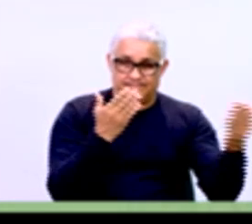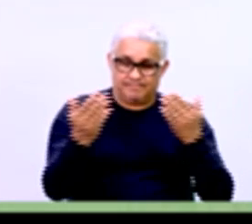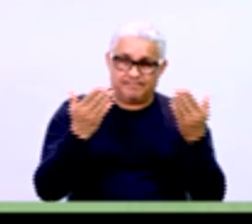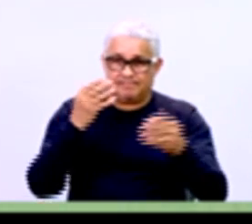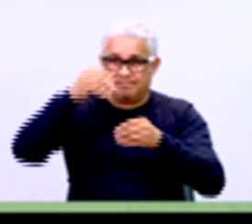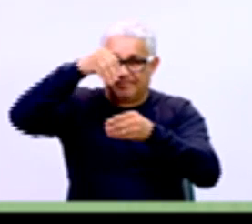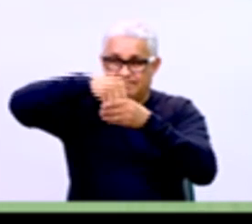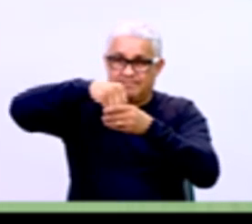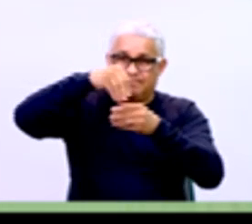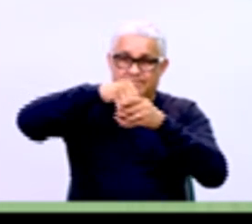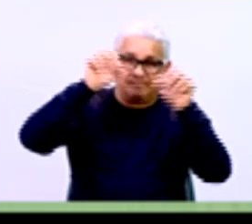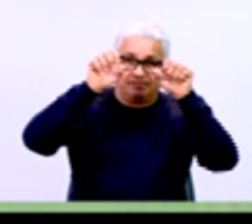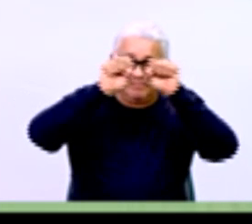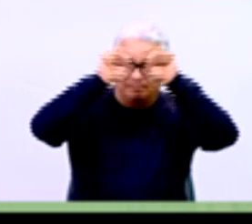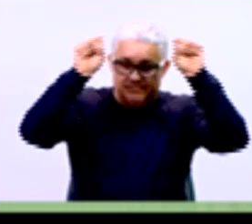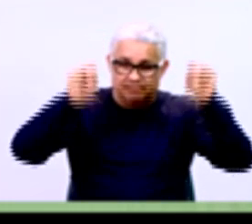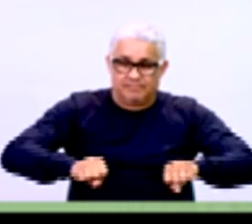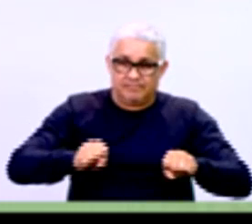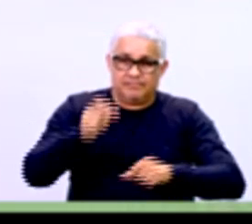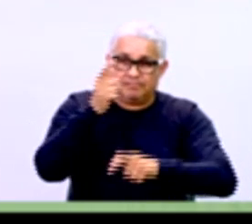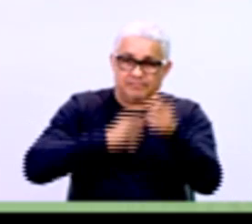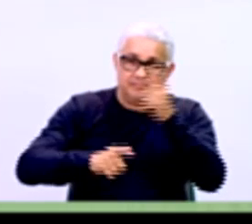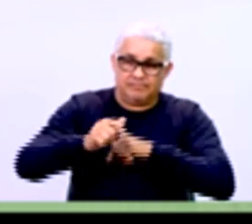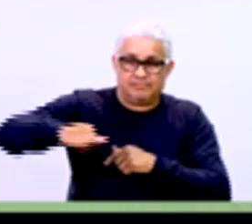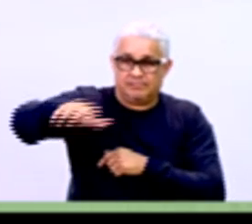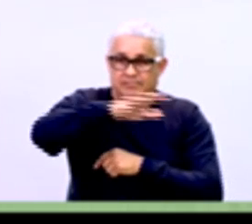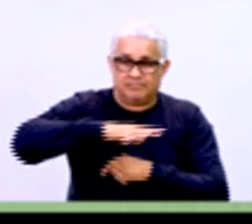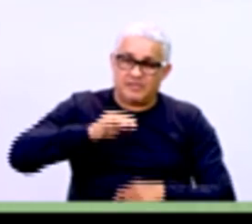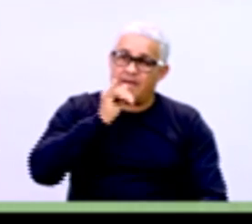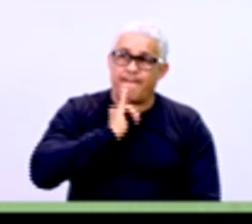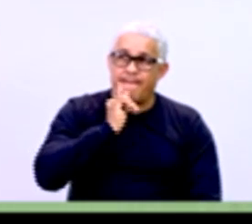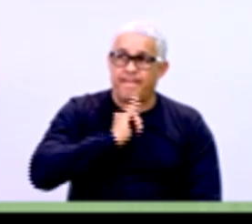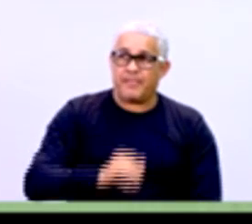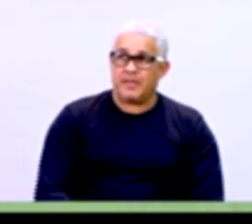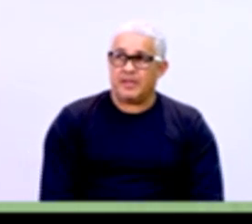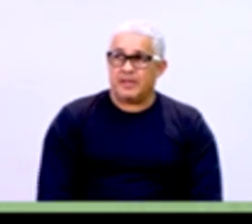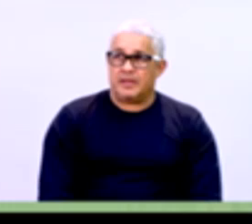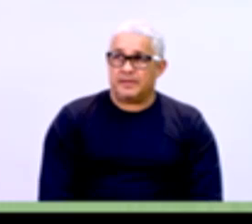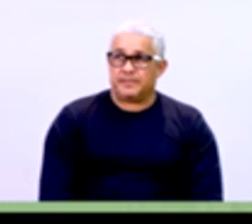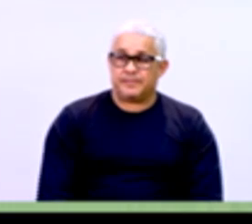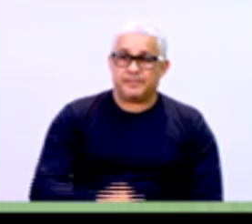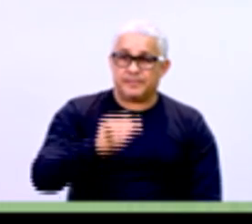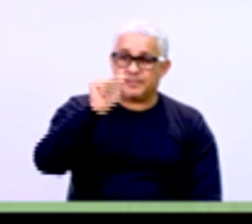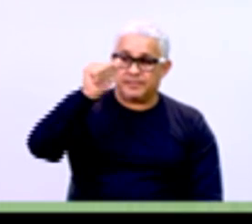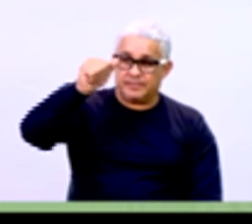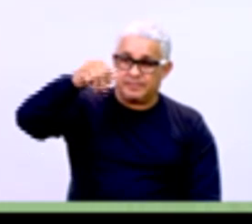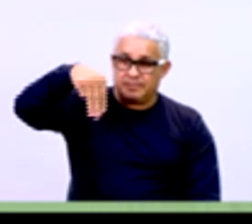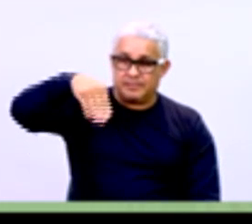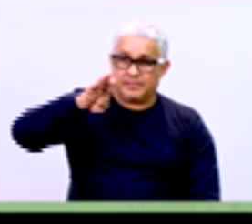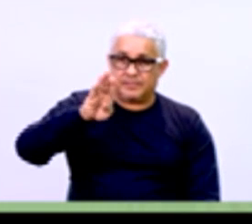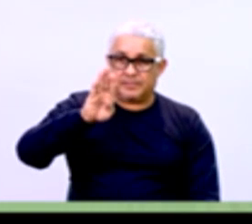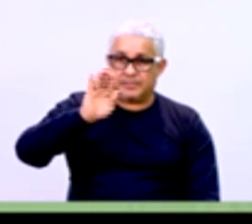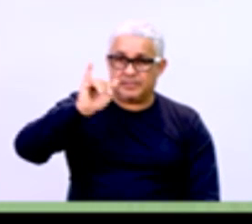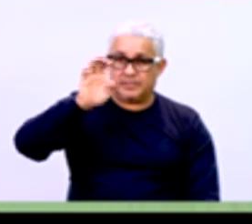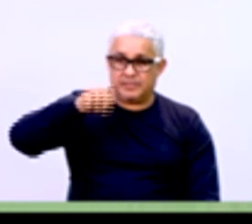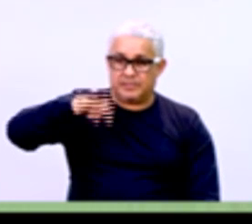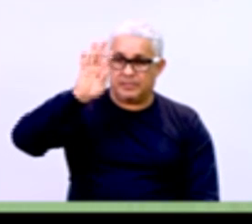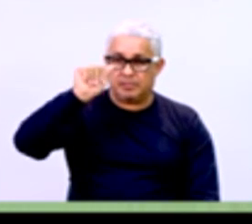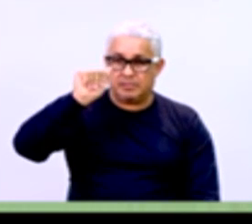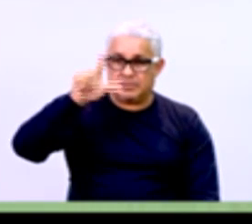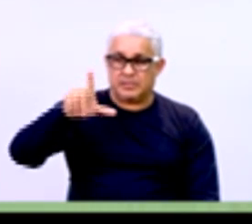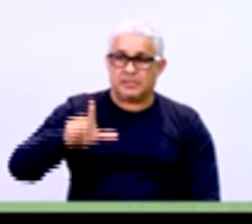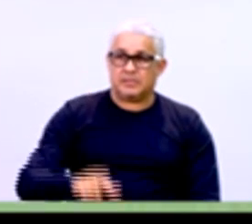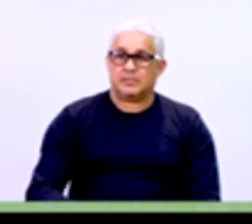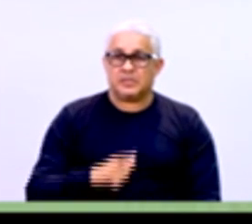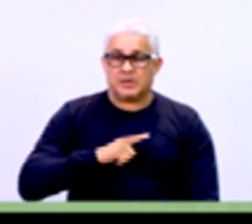num sistema de gestão ambiental, né? Um exemplo aqui, a dimensão ambiental. A